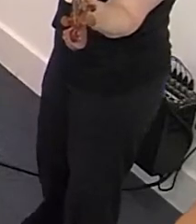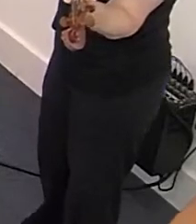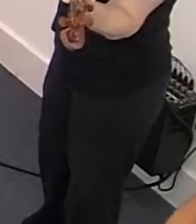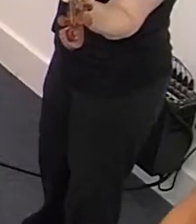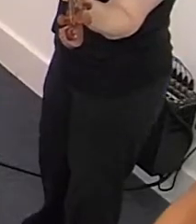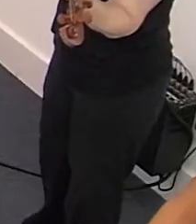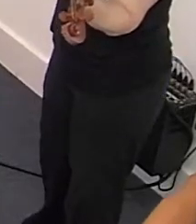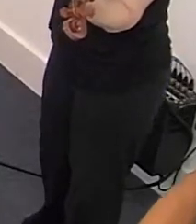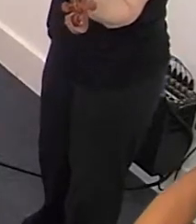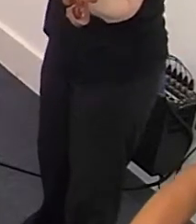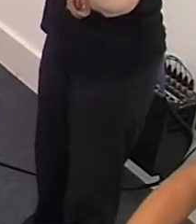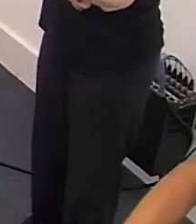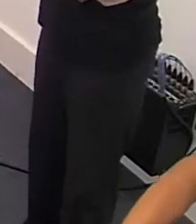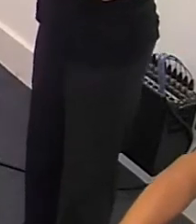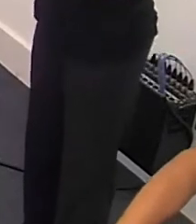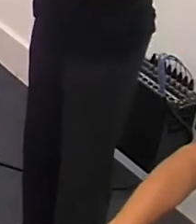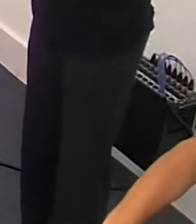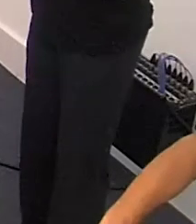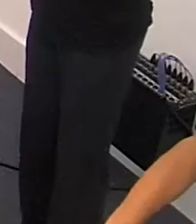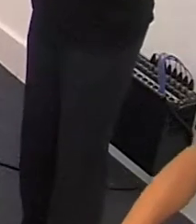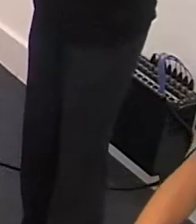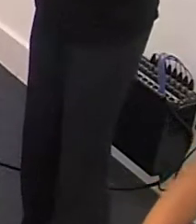E aí